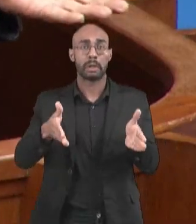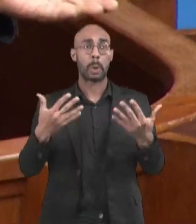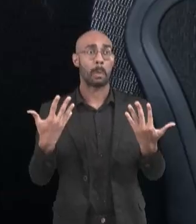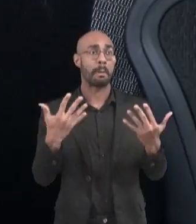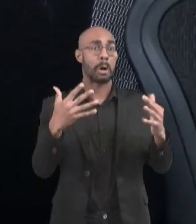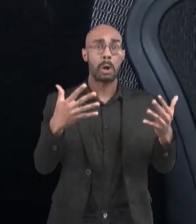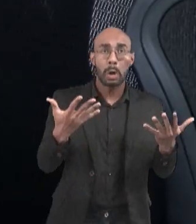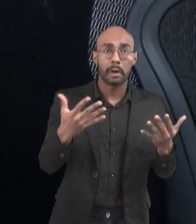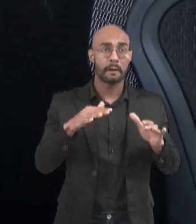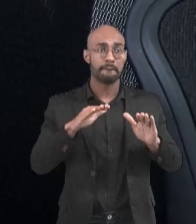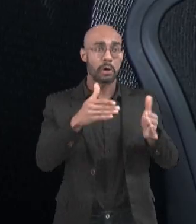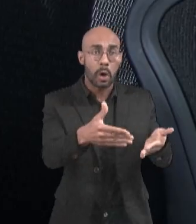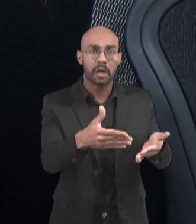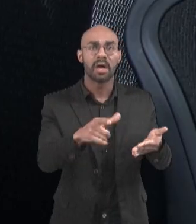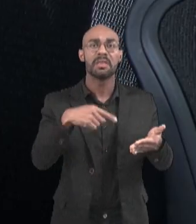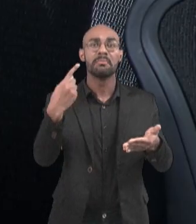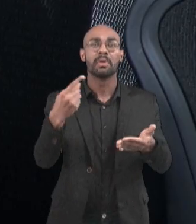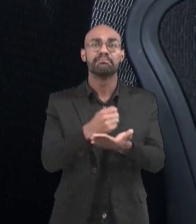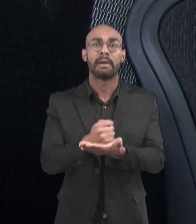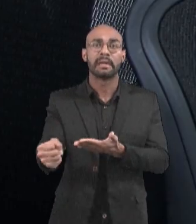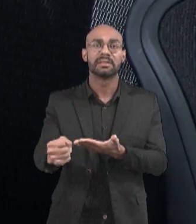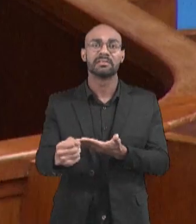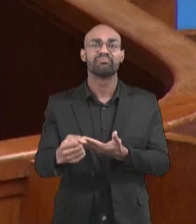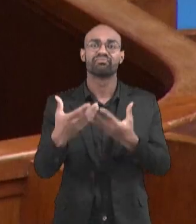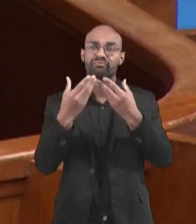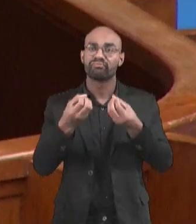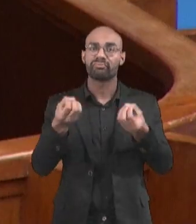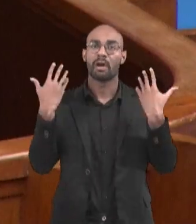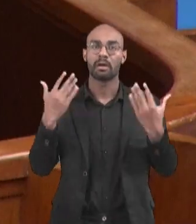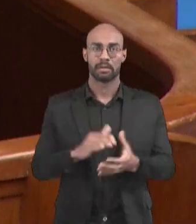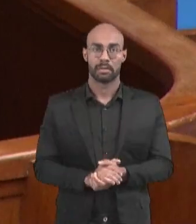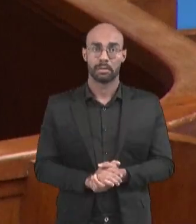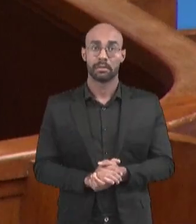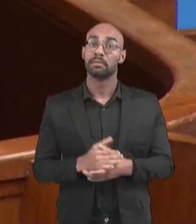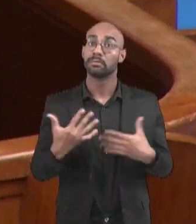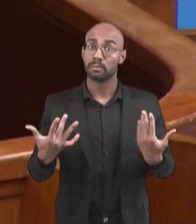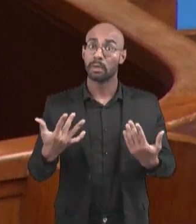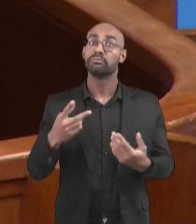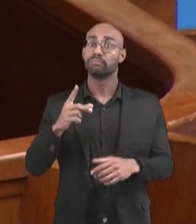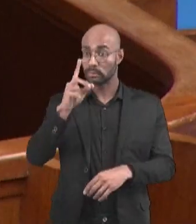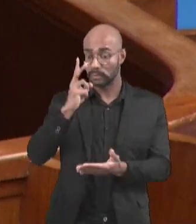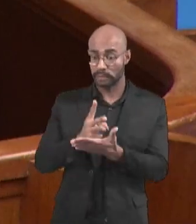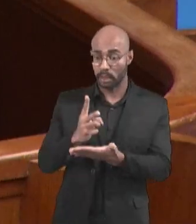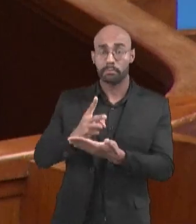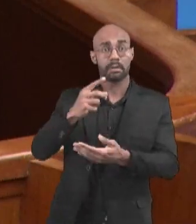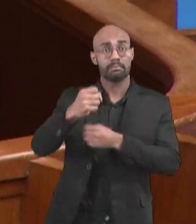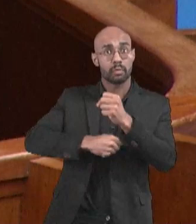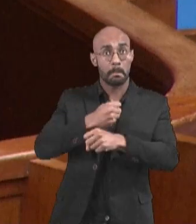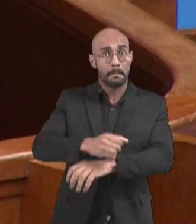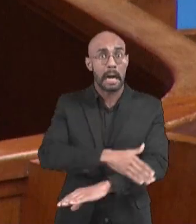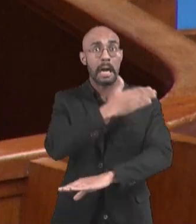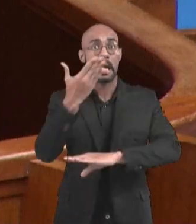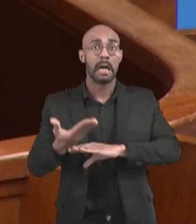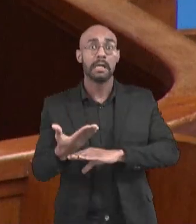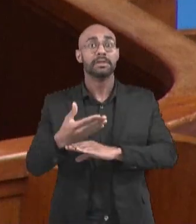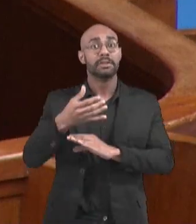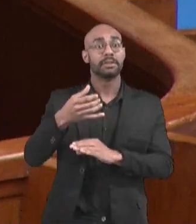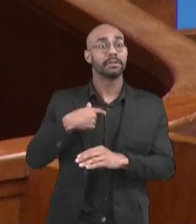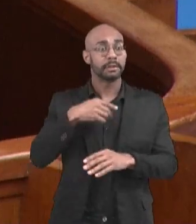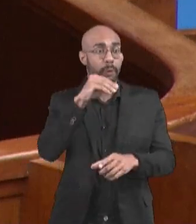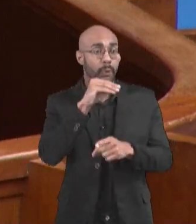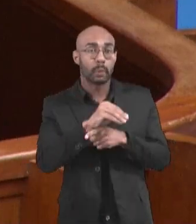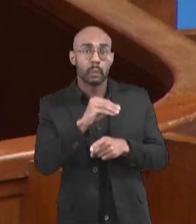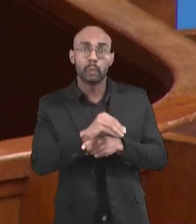esquece. Eu acho que isso não pode esquecer nem um dia da prevenção, porque a prevenção é uma coisa